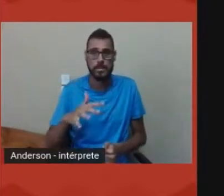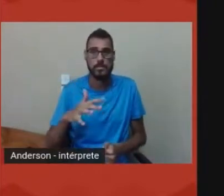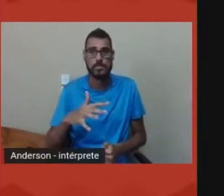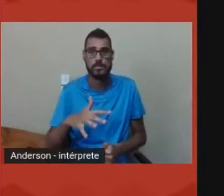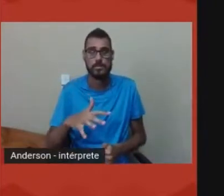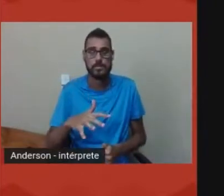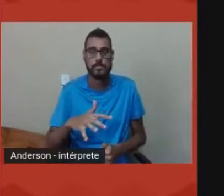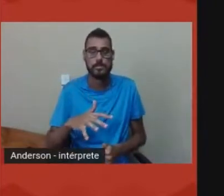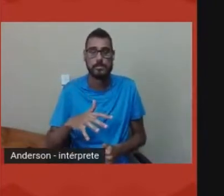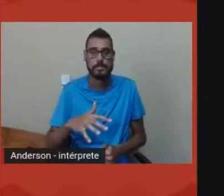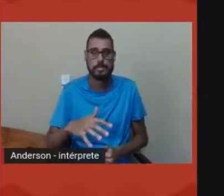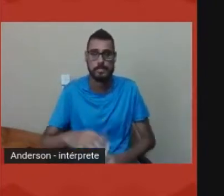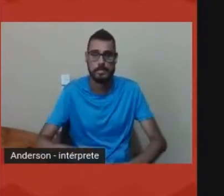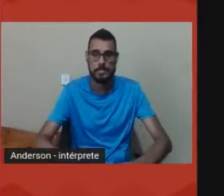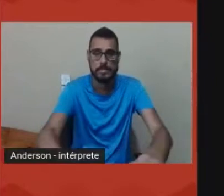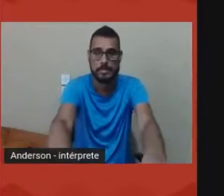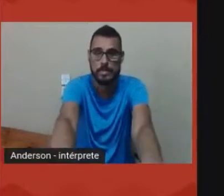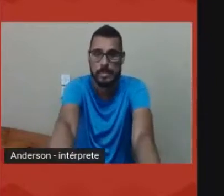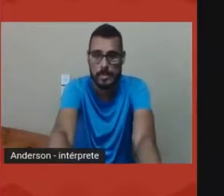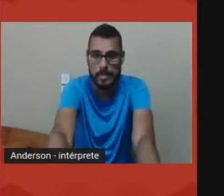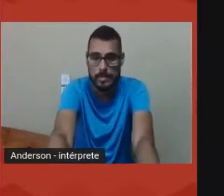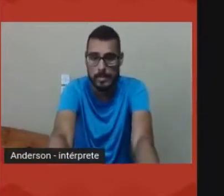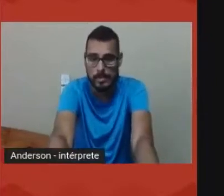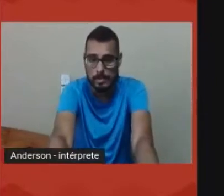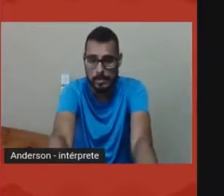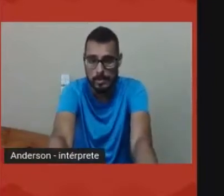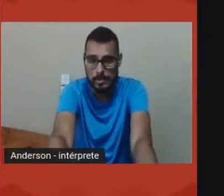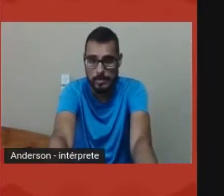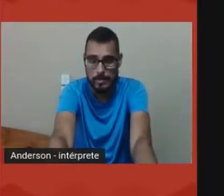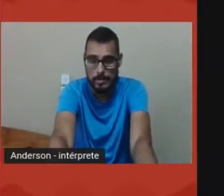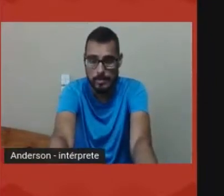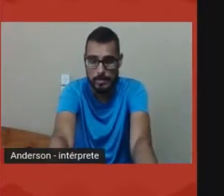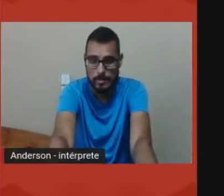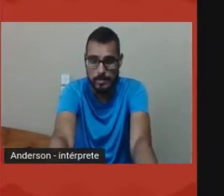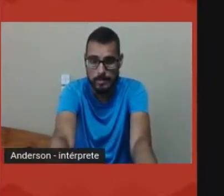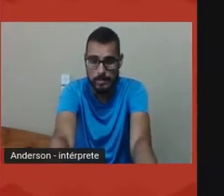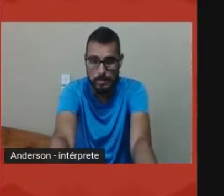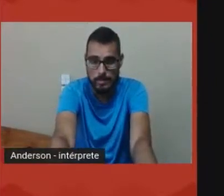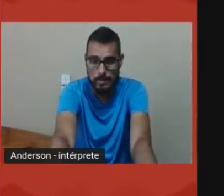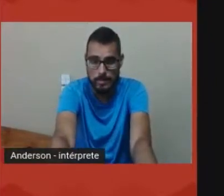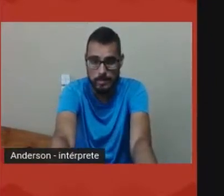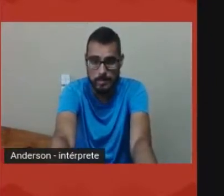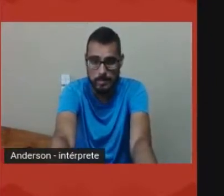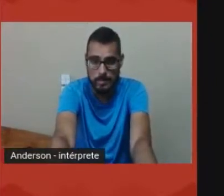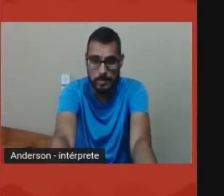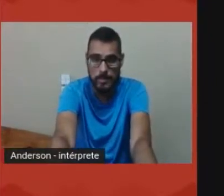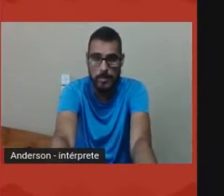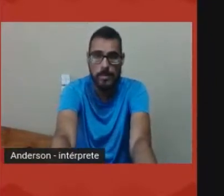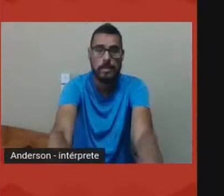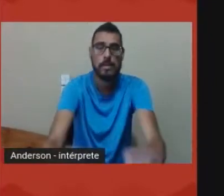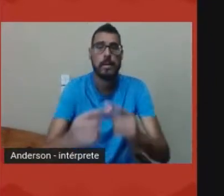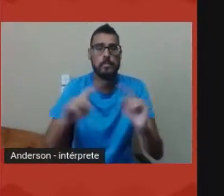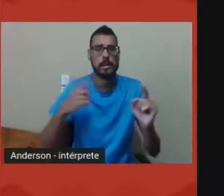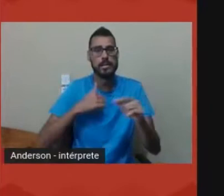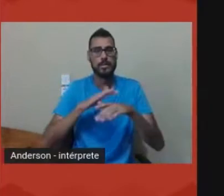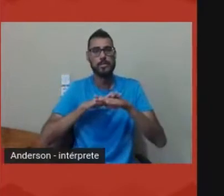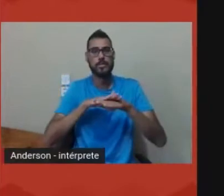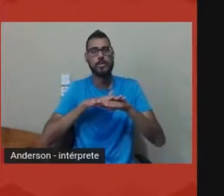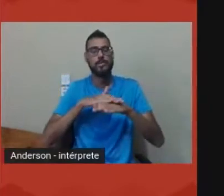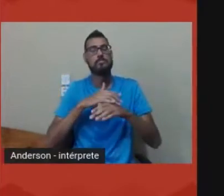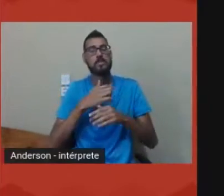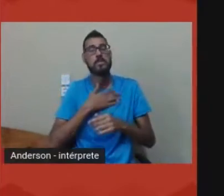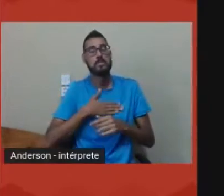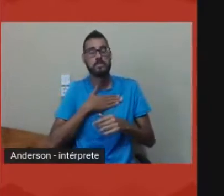hora. É isso aí. Gostei da discussão sobre... Da Anaí chamar atenção.